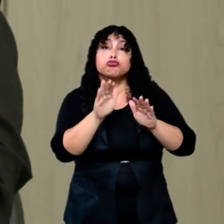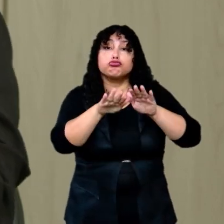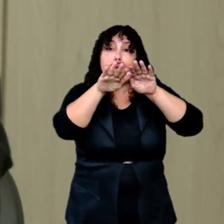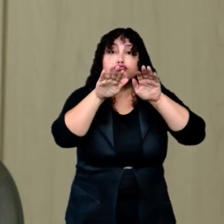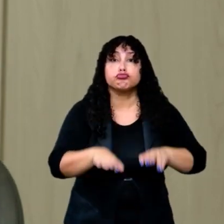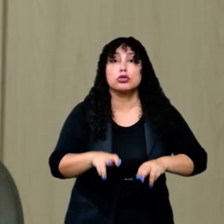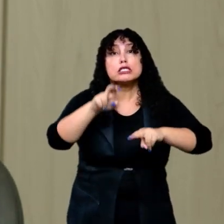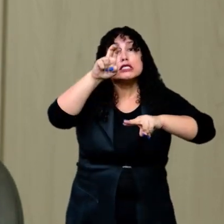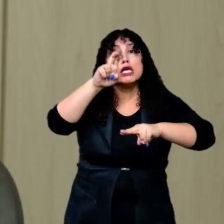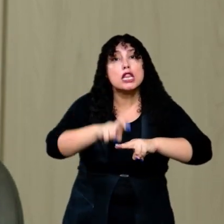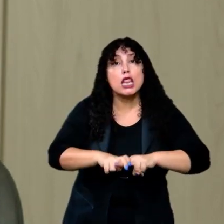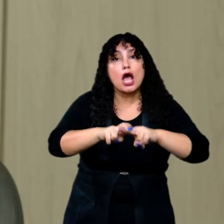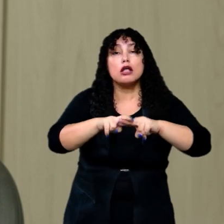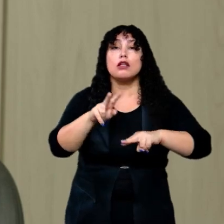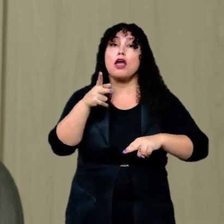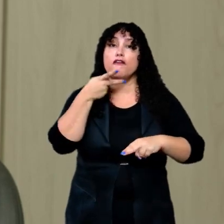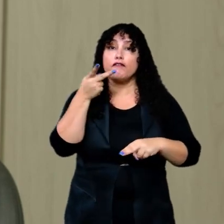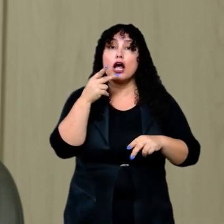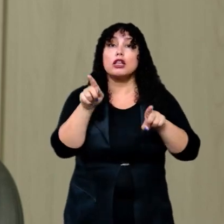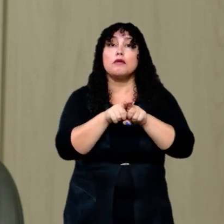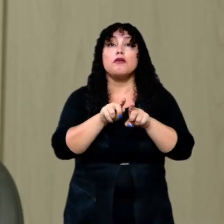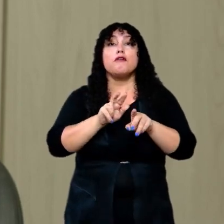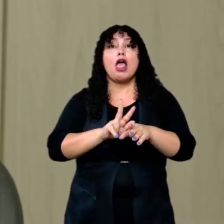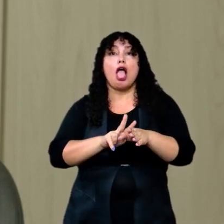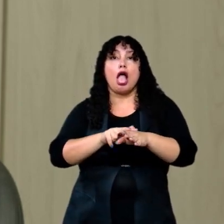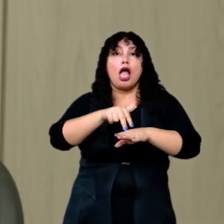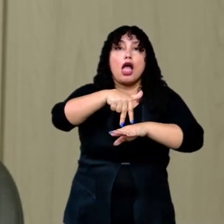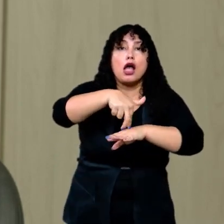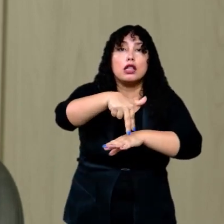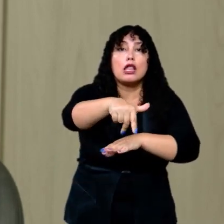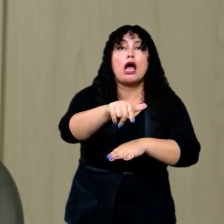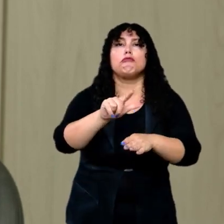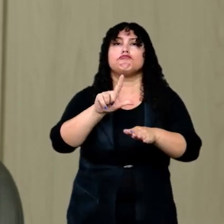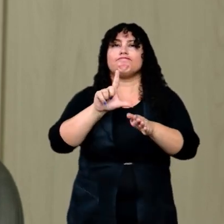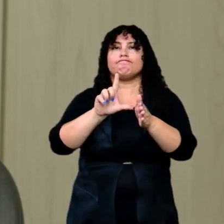Né? Então, a gente brinca, a gente fala isso. Então, ele foi andar mais tarde.